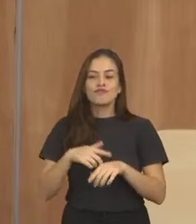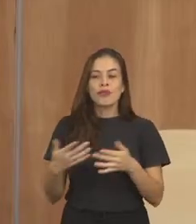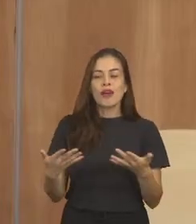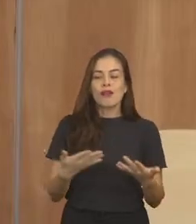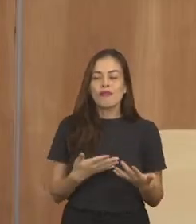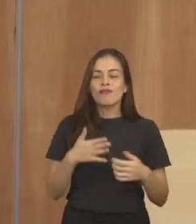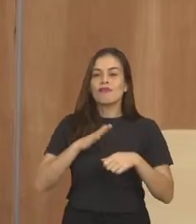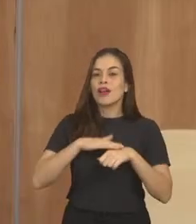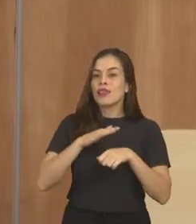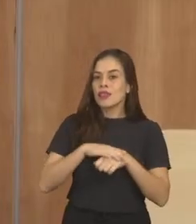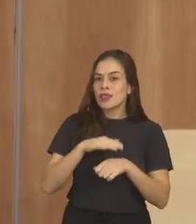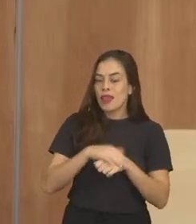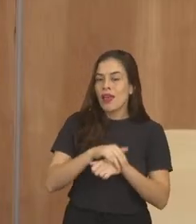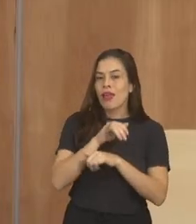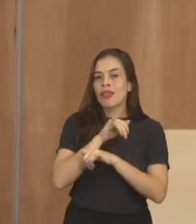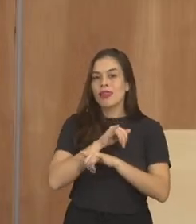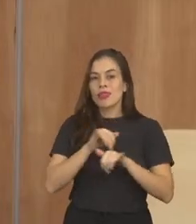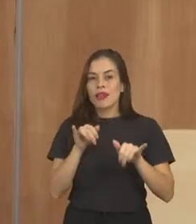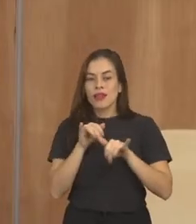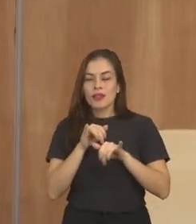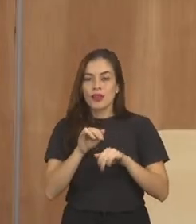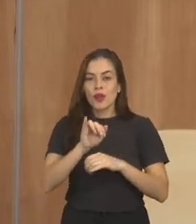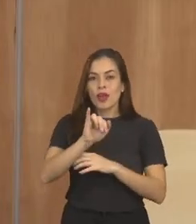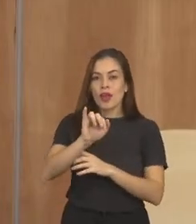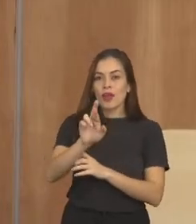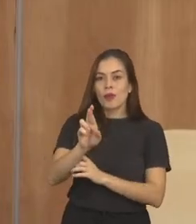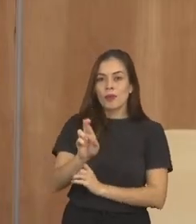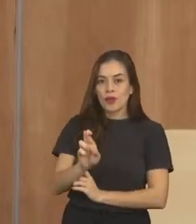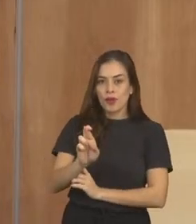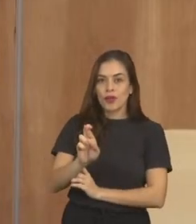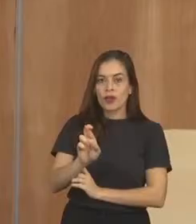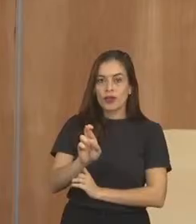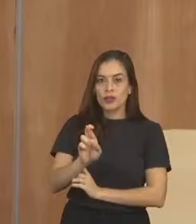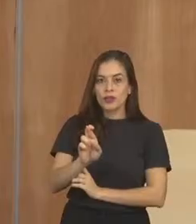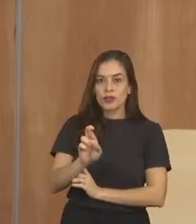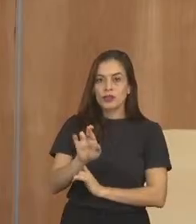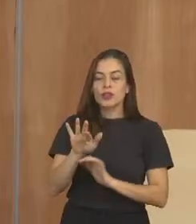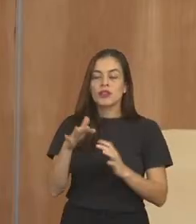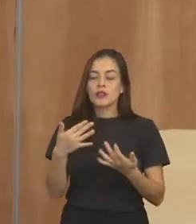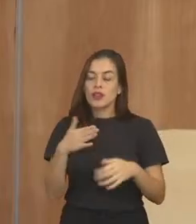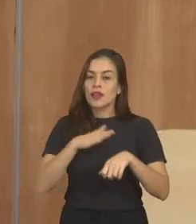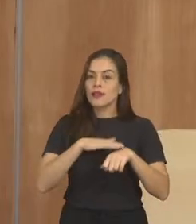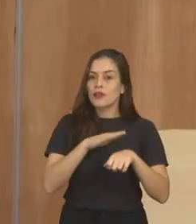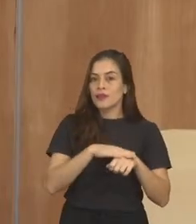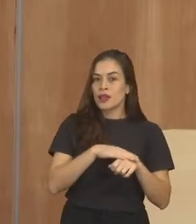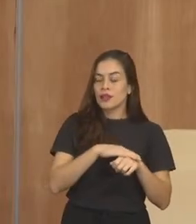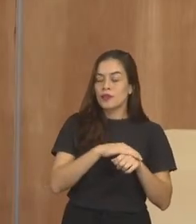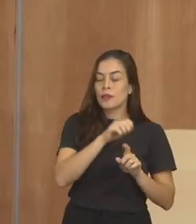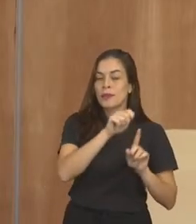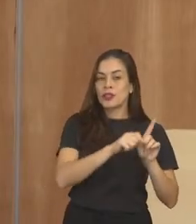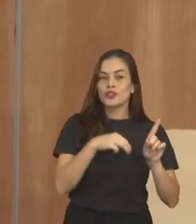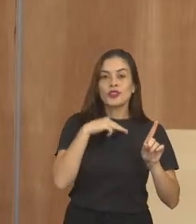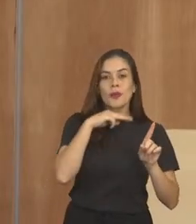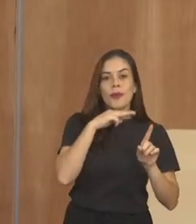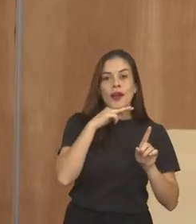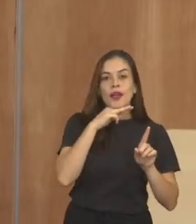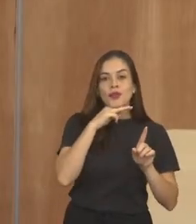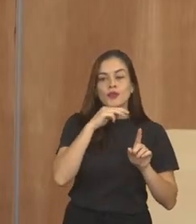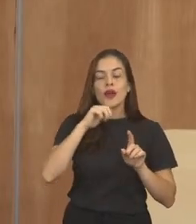sua declaração de imposto de renda, que atualmente é feita nos meses de março, abril e